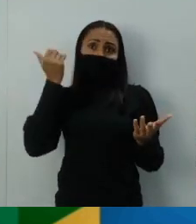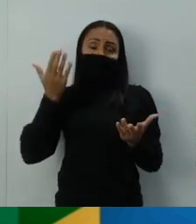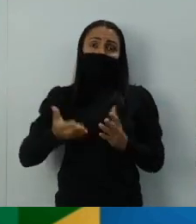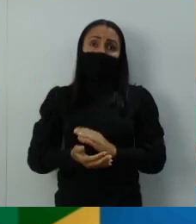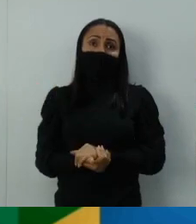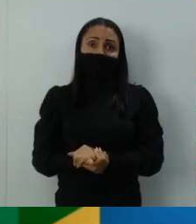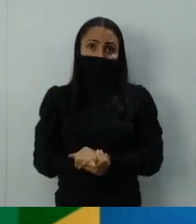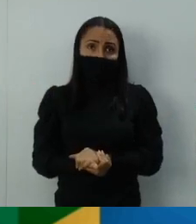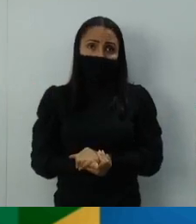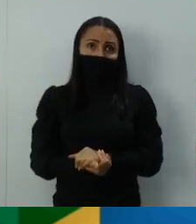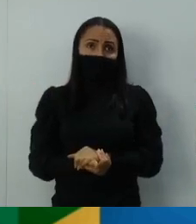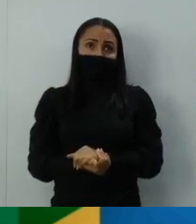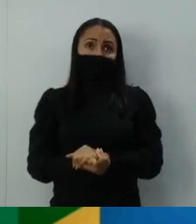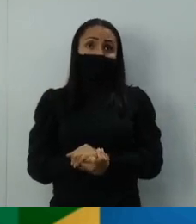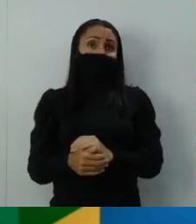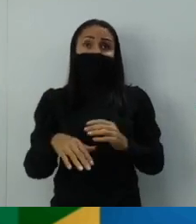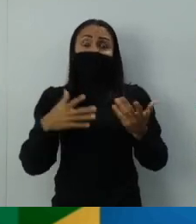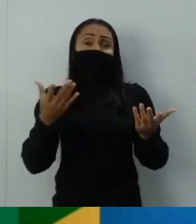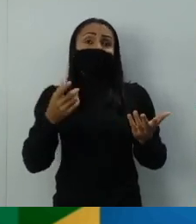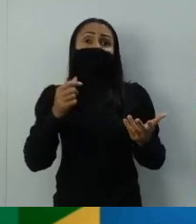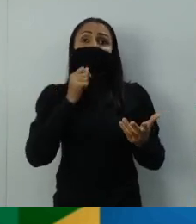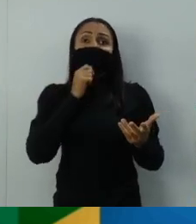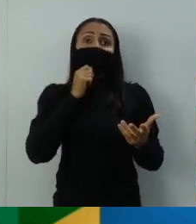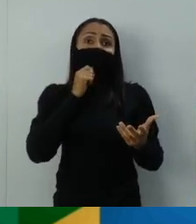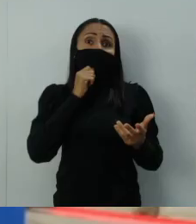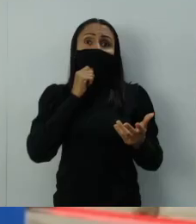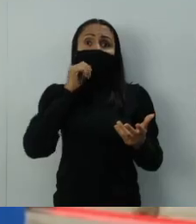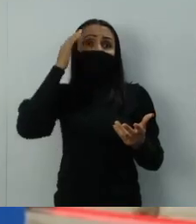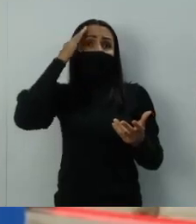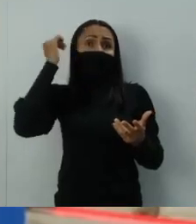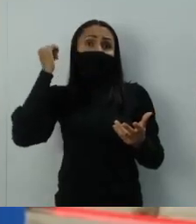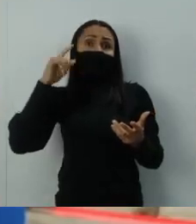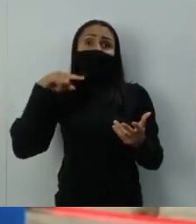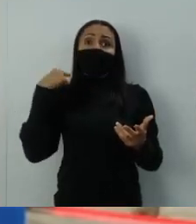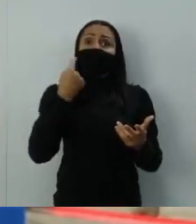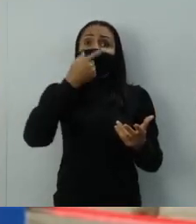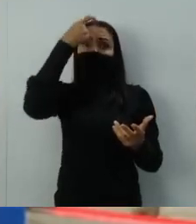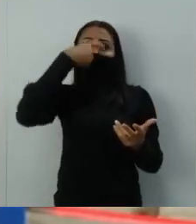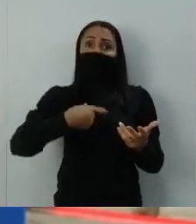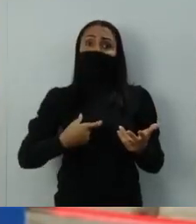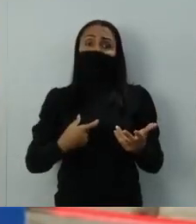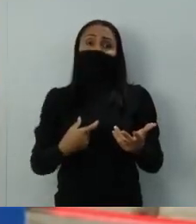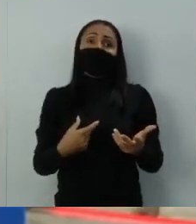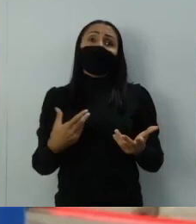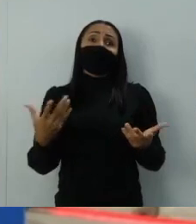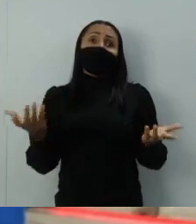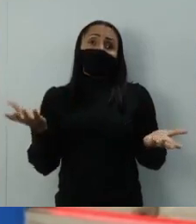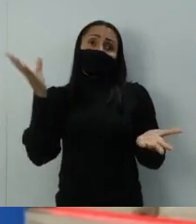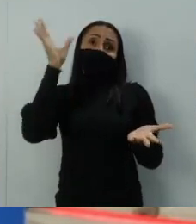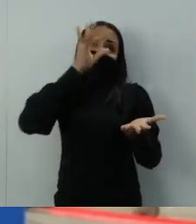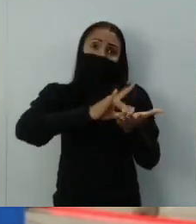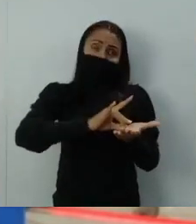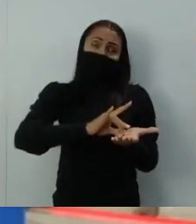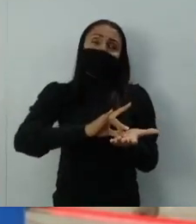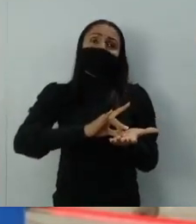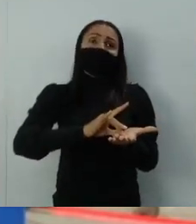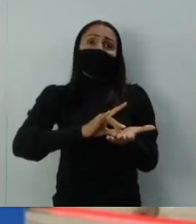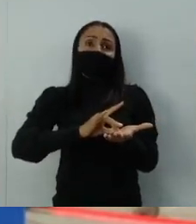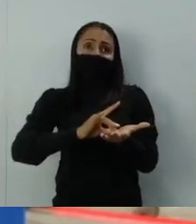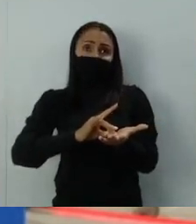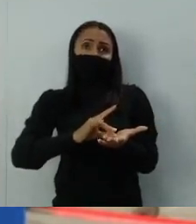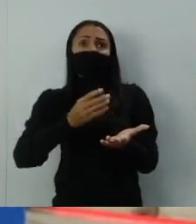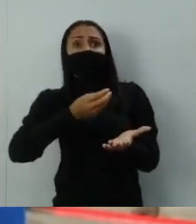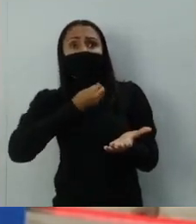não sabemos o que nós somos. Essa é a grande realidade da ideologia, que muitas vezes nós falamos a respeito